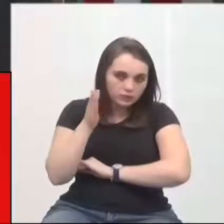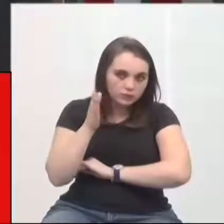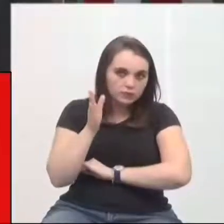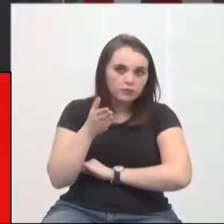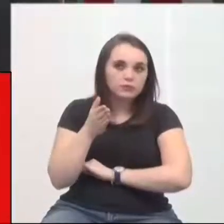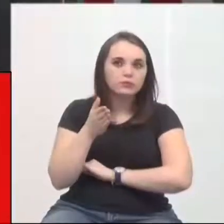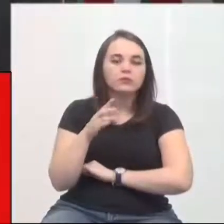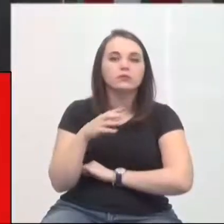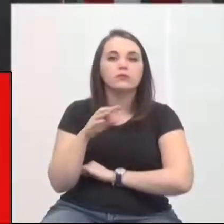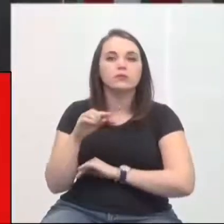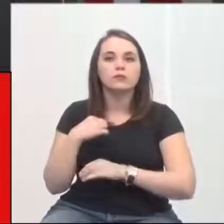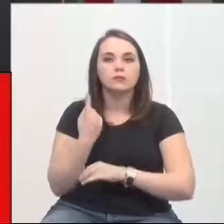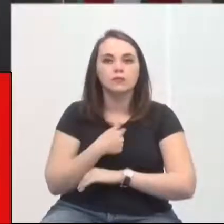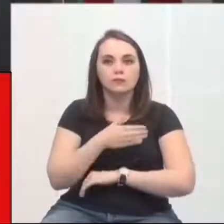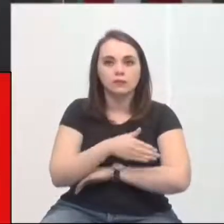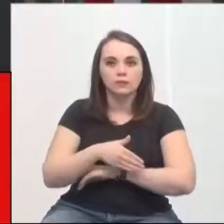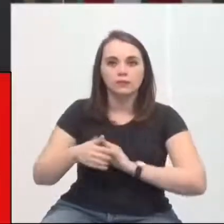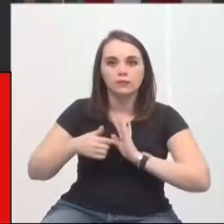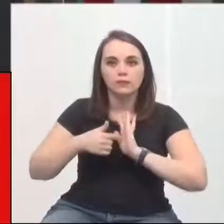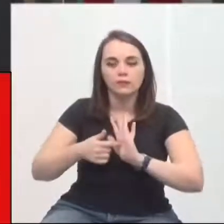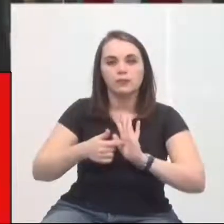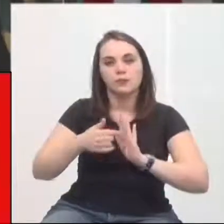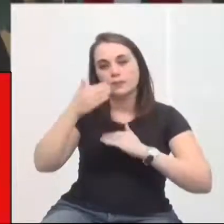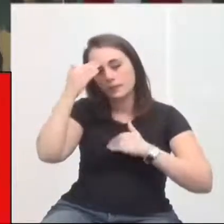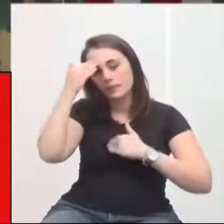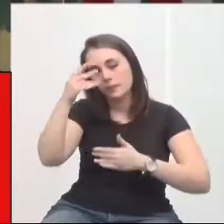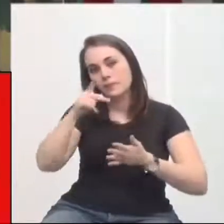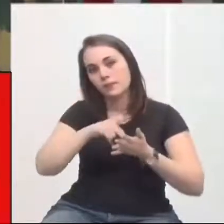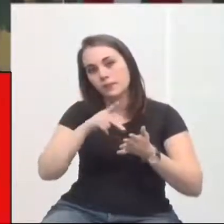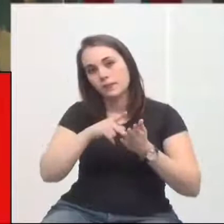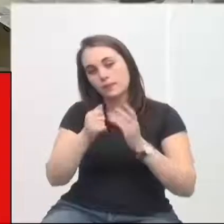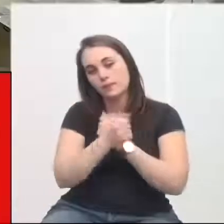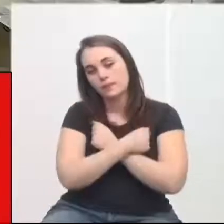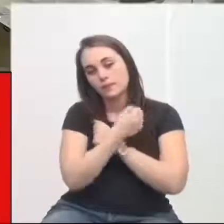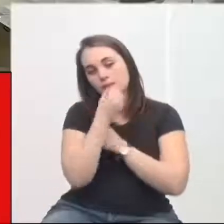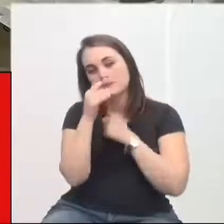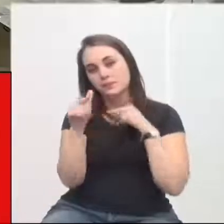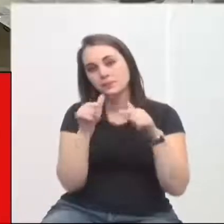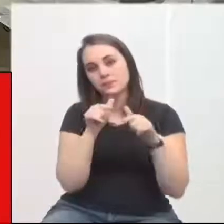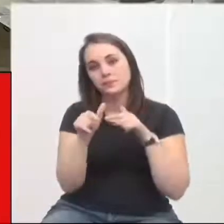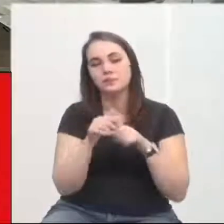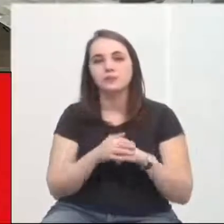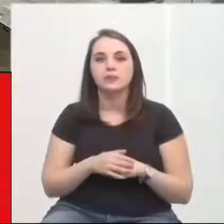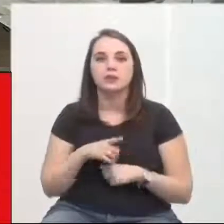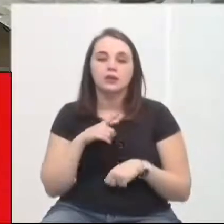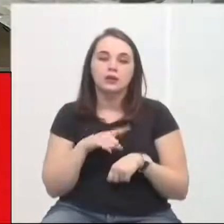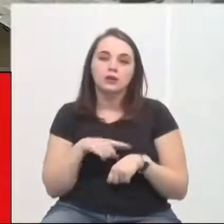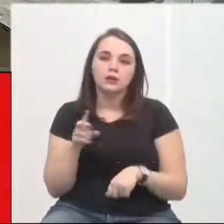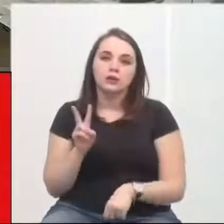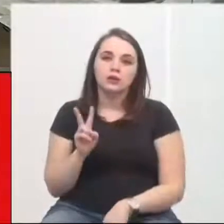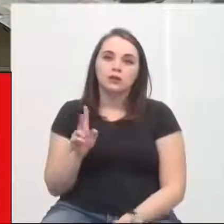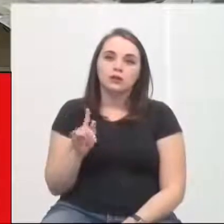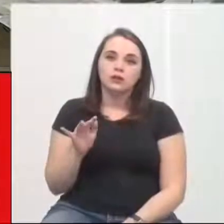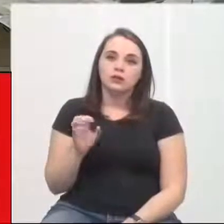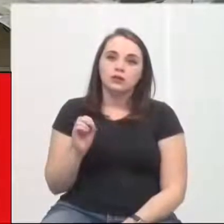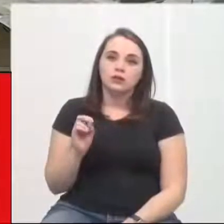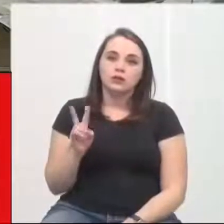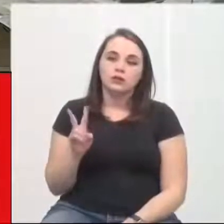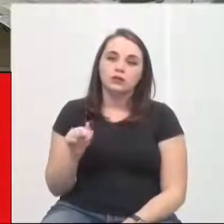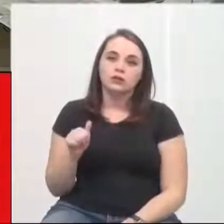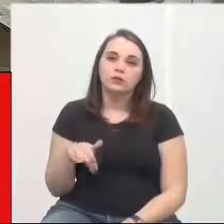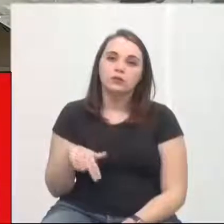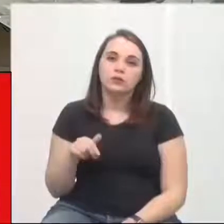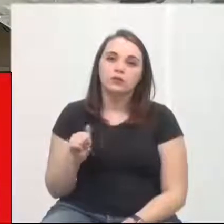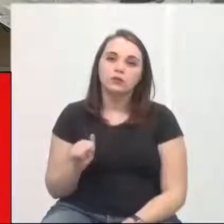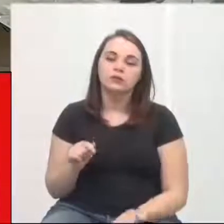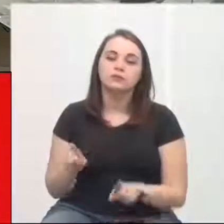a nossa sai, né? Um grande abraço e muito obrigado, e obrigado mesmo, e bom trabalho. Tem mais o tempo da vereadora Giovanna Zanetti e